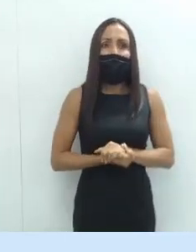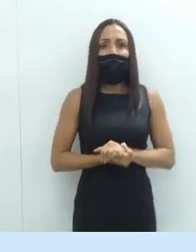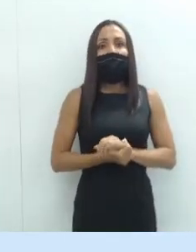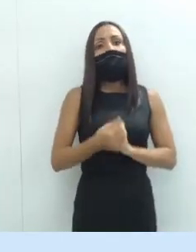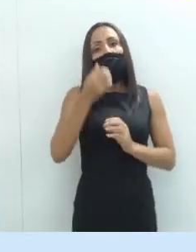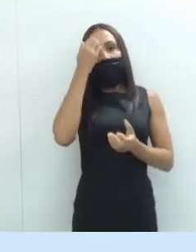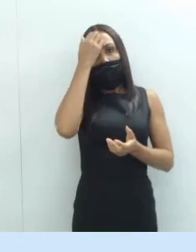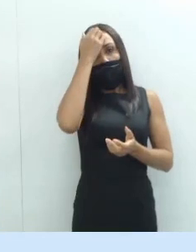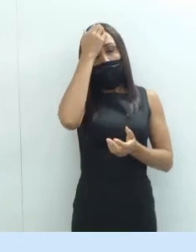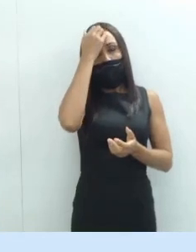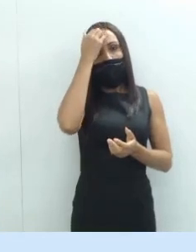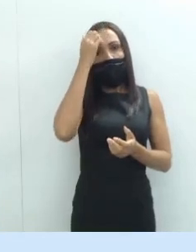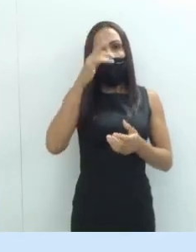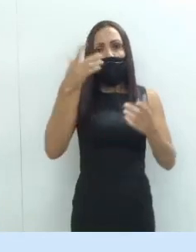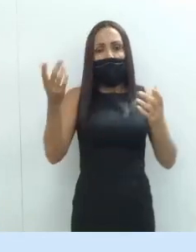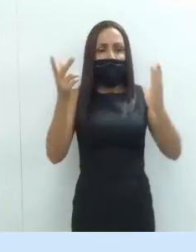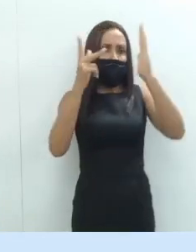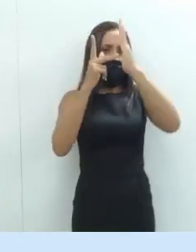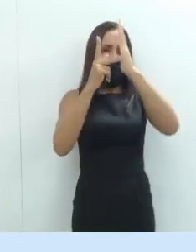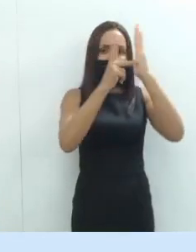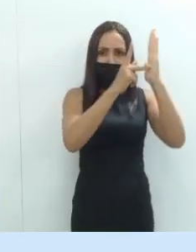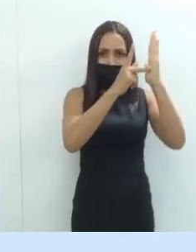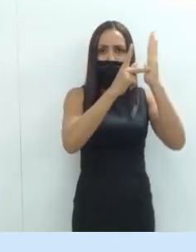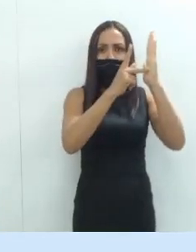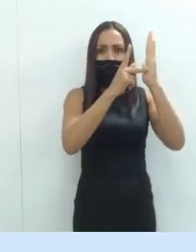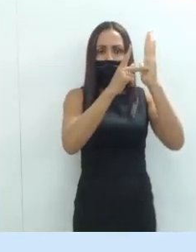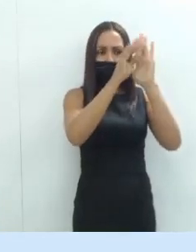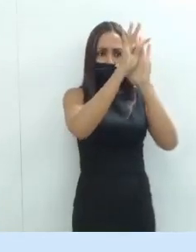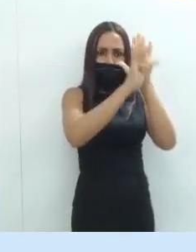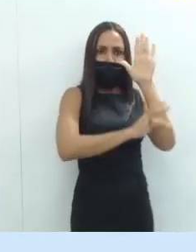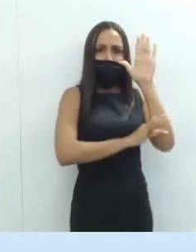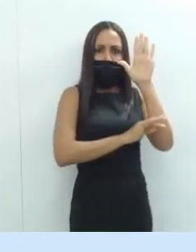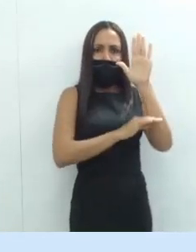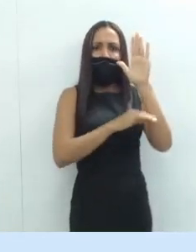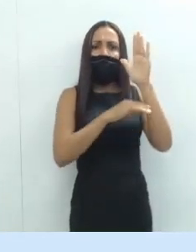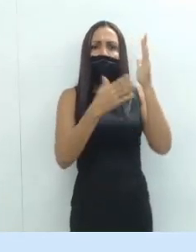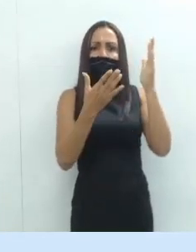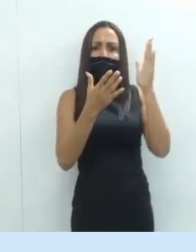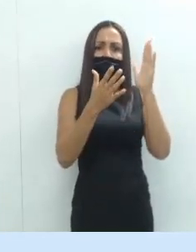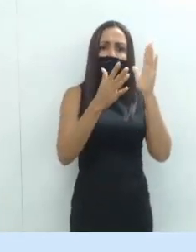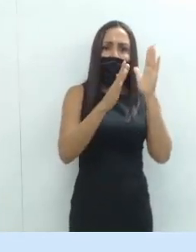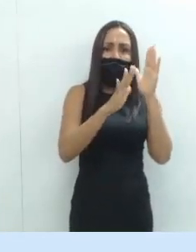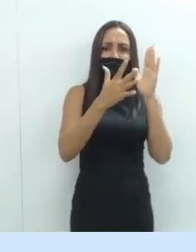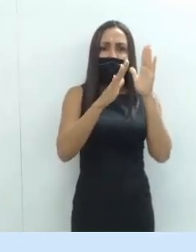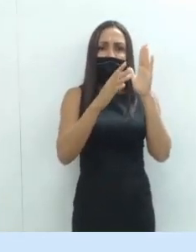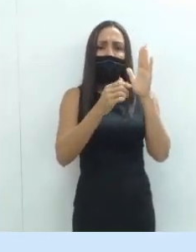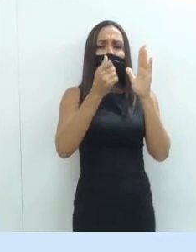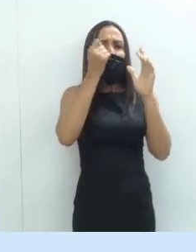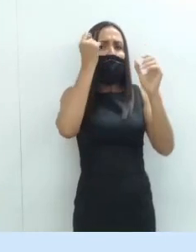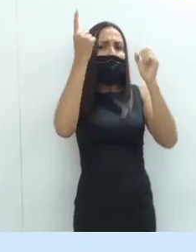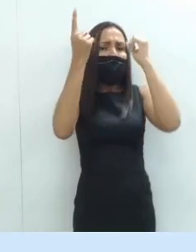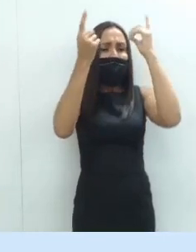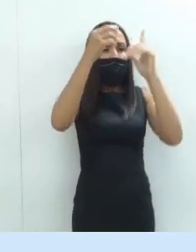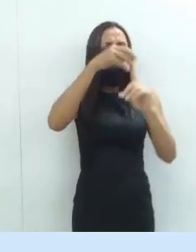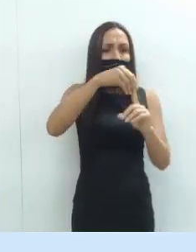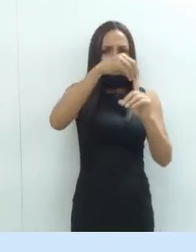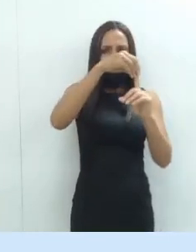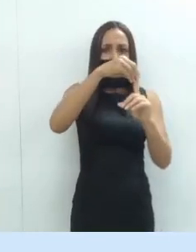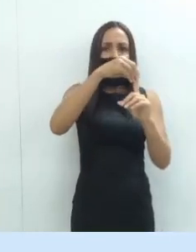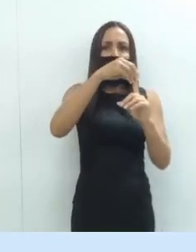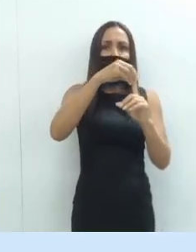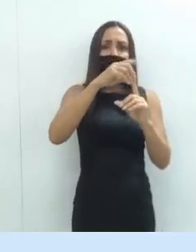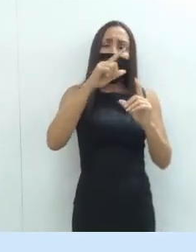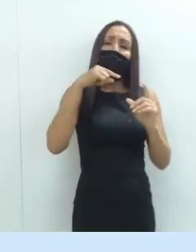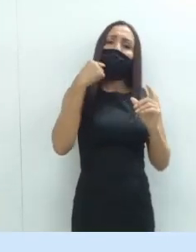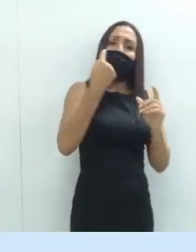veja bem, um parágrafo de um texto, ele é construído em torno sempre de uma ideia principal, que